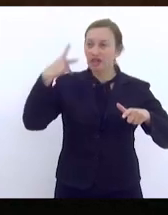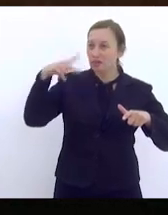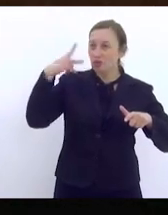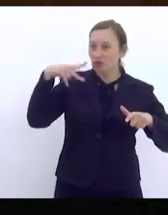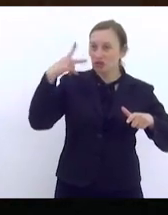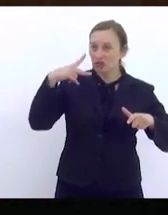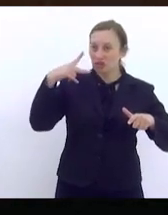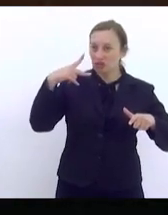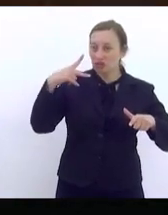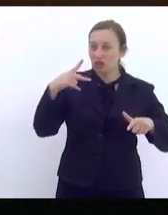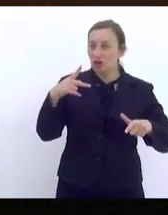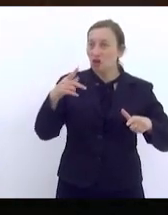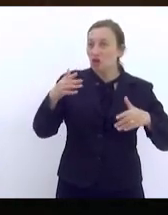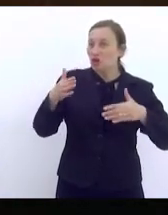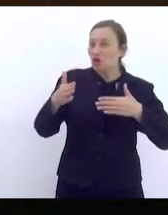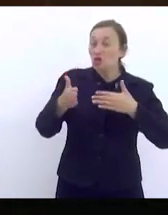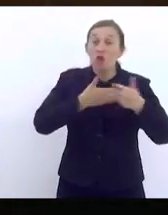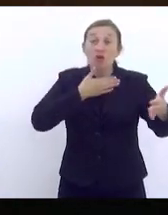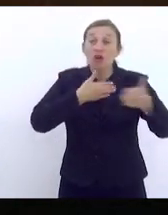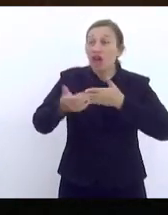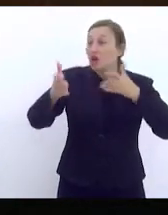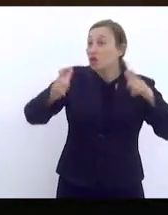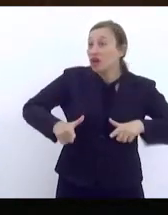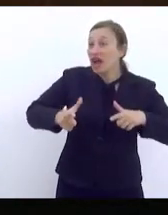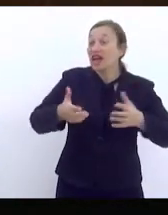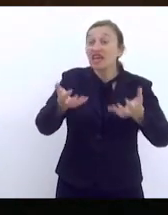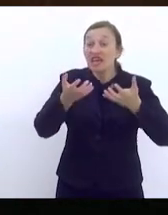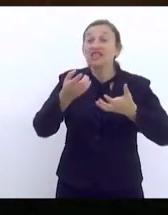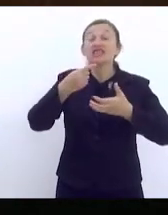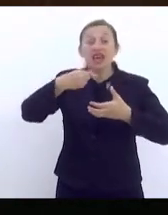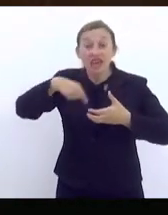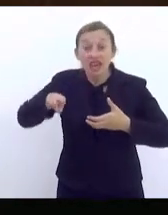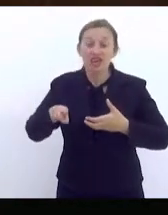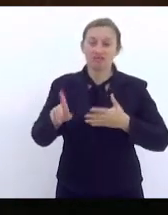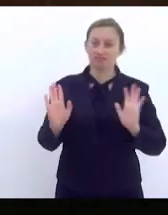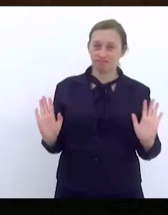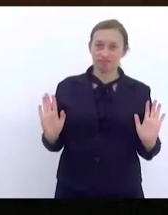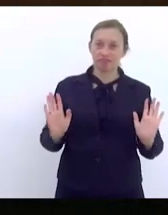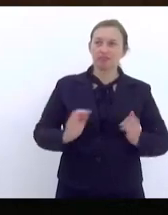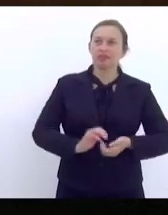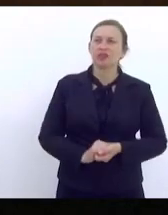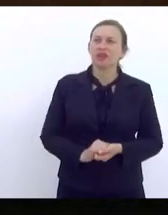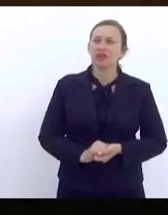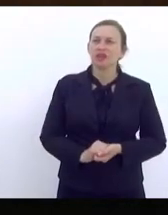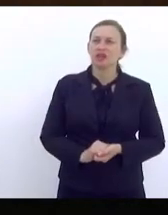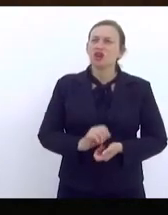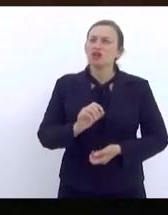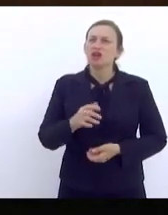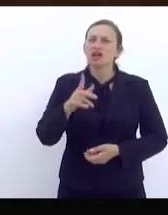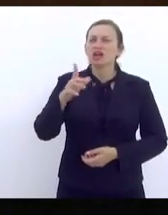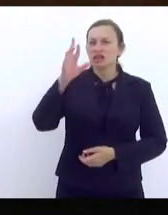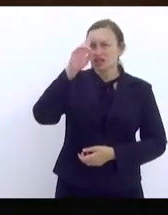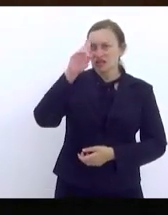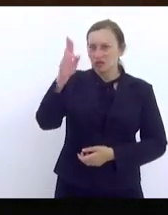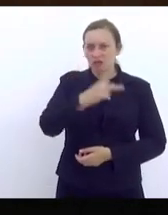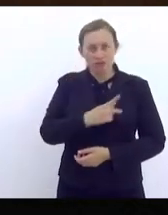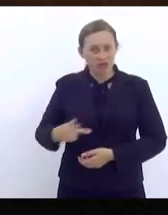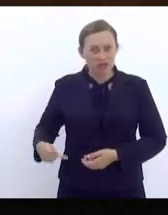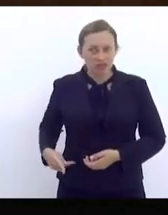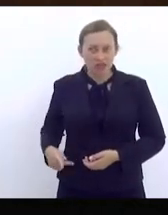e onde ela quiser e bem desejar senhora Presidente